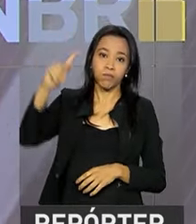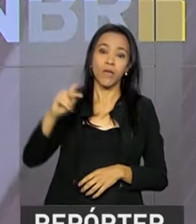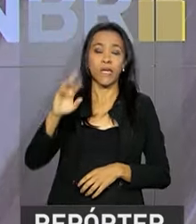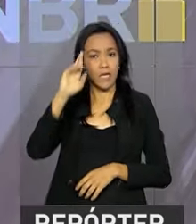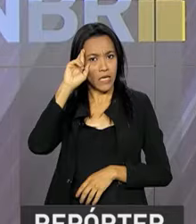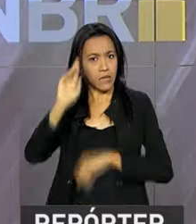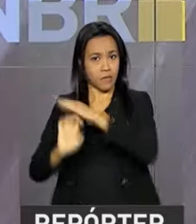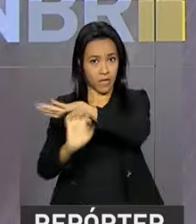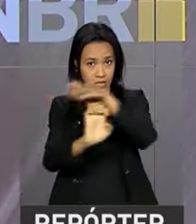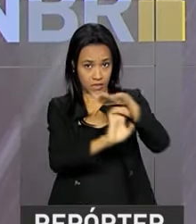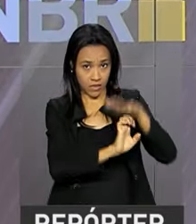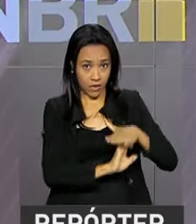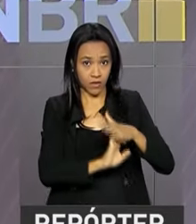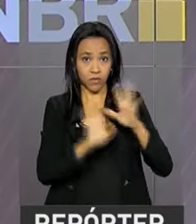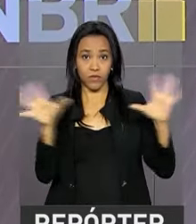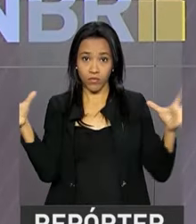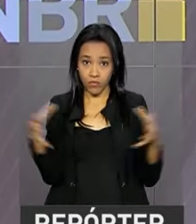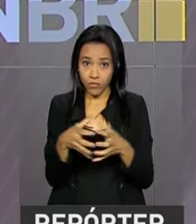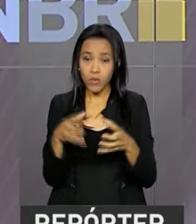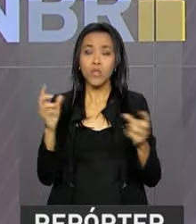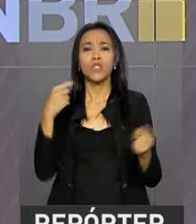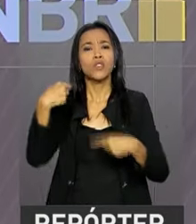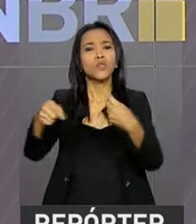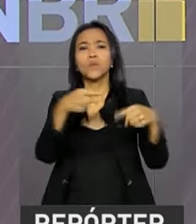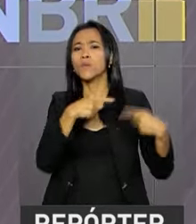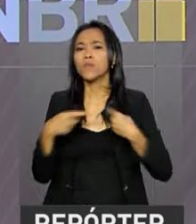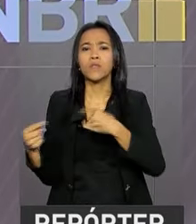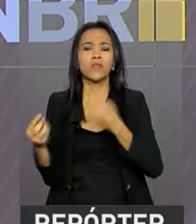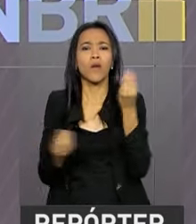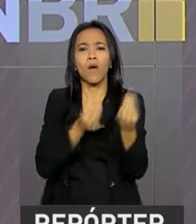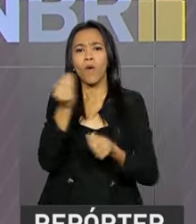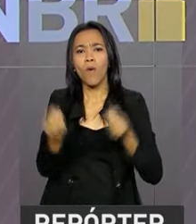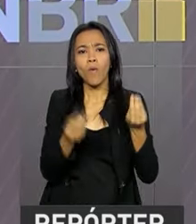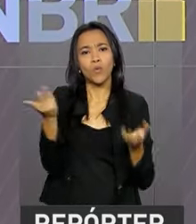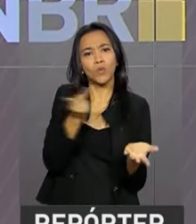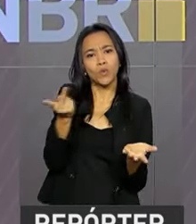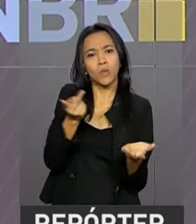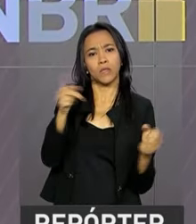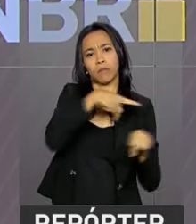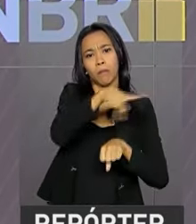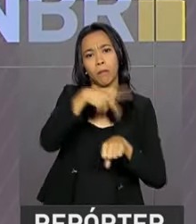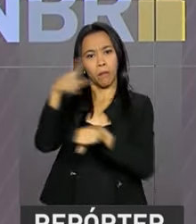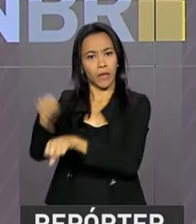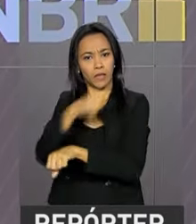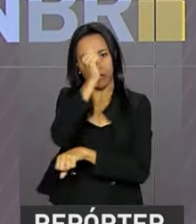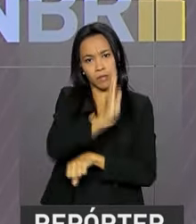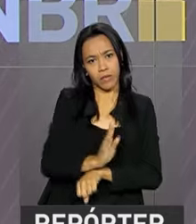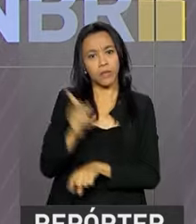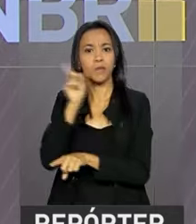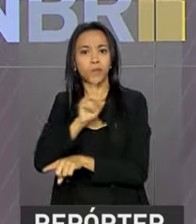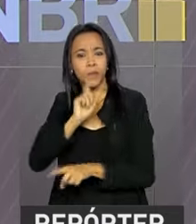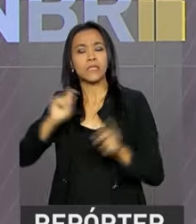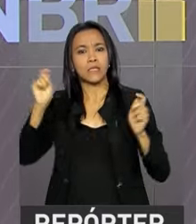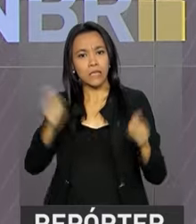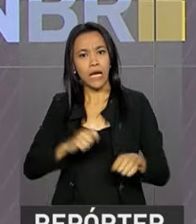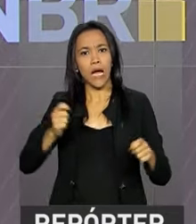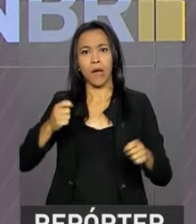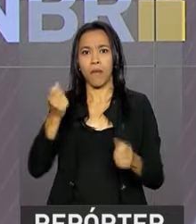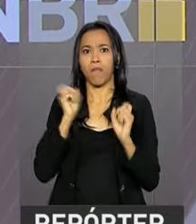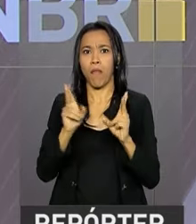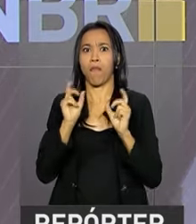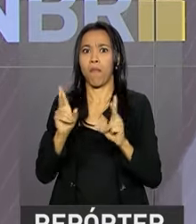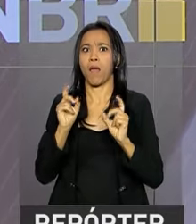brasileiras e norte-americanas para discutir como as relações entre os dois países podem aumentar o comércio e os